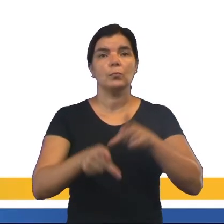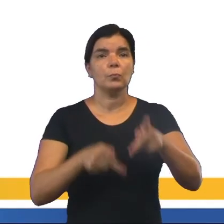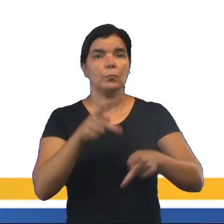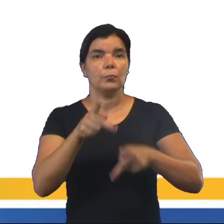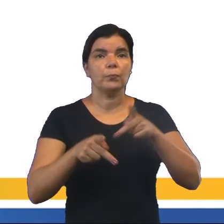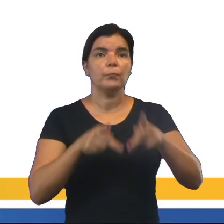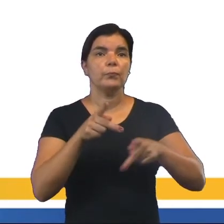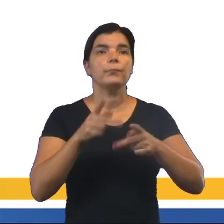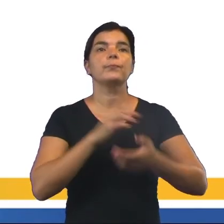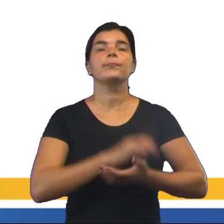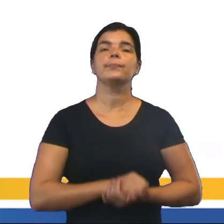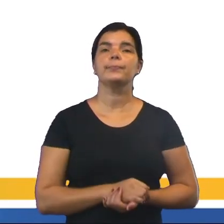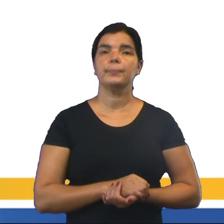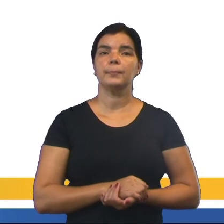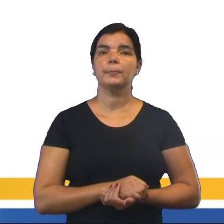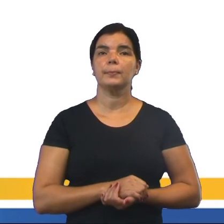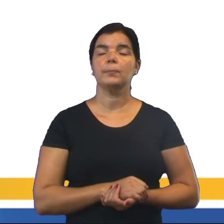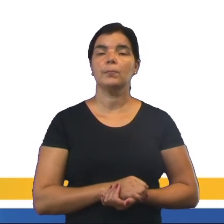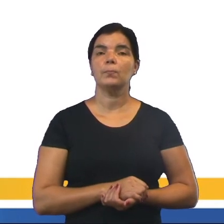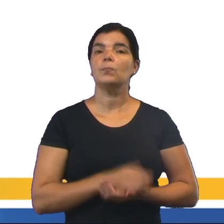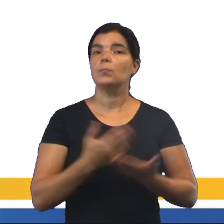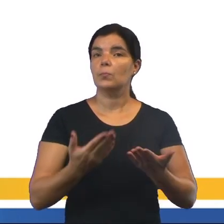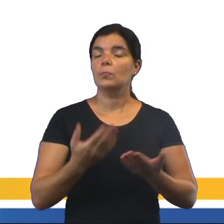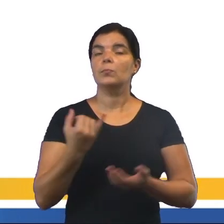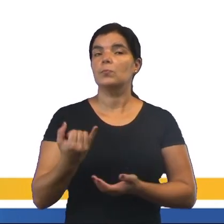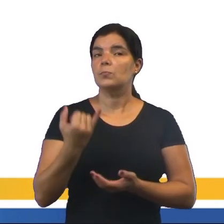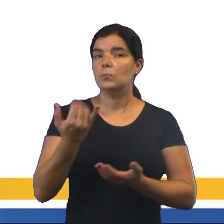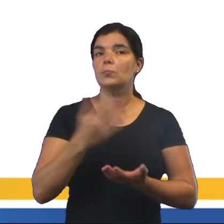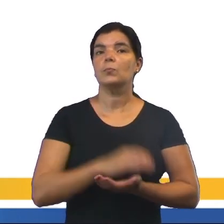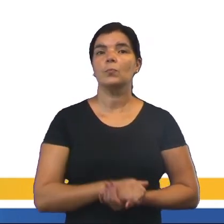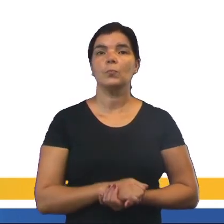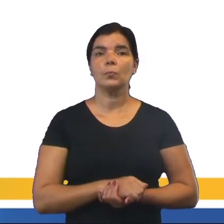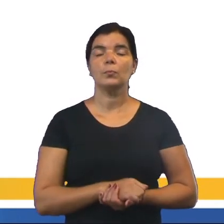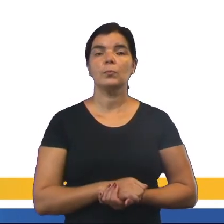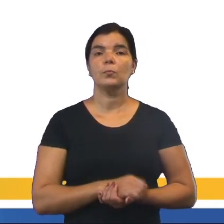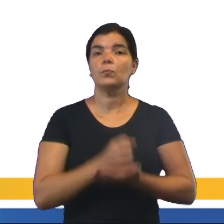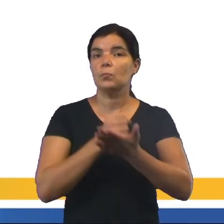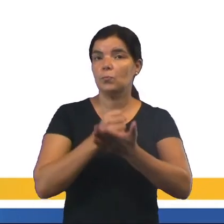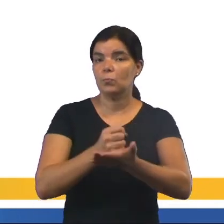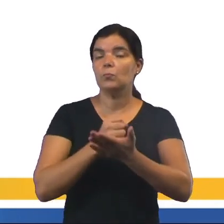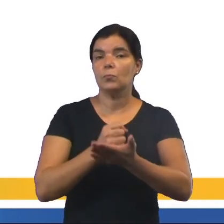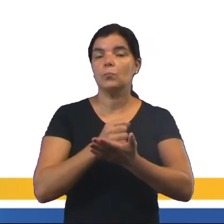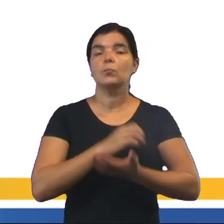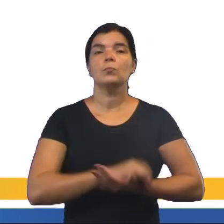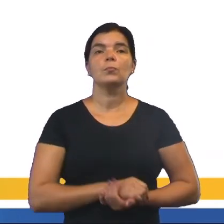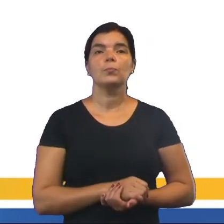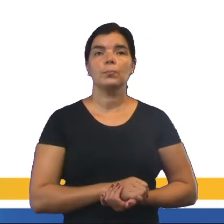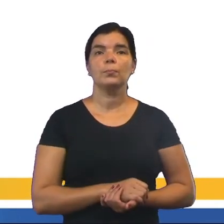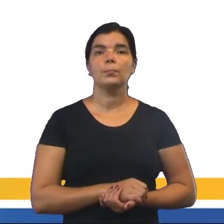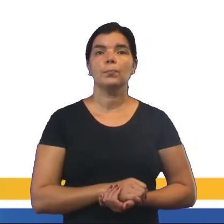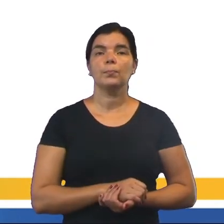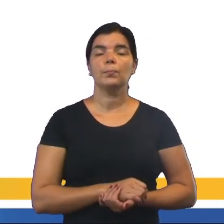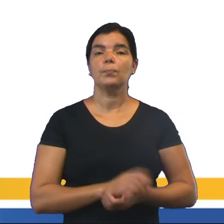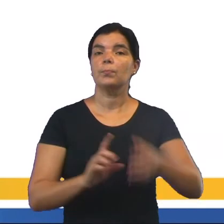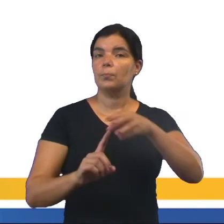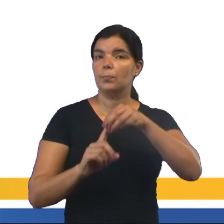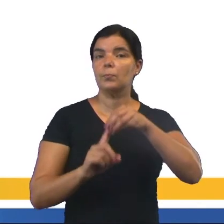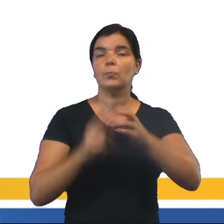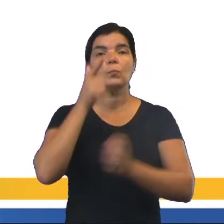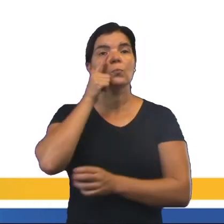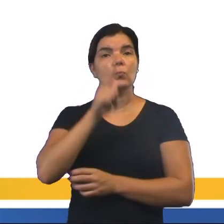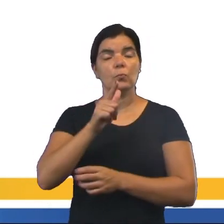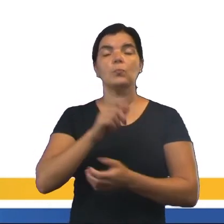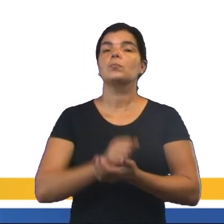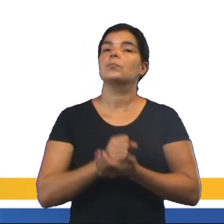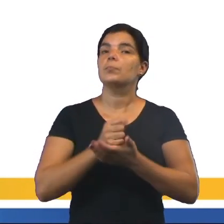sobre os meios de comunicação do Estado Novo foi fundamental por causa que eles tinham como objetivo